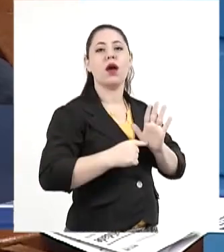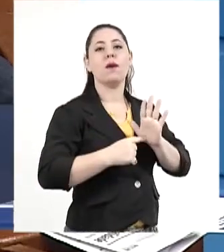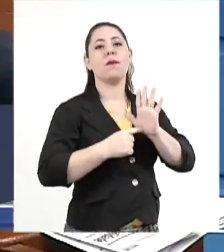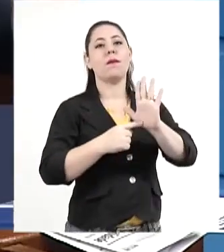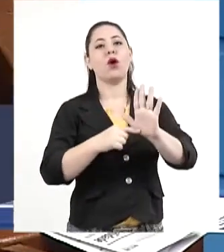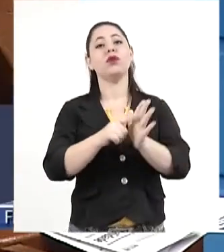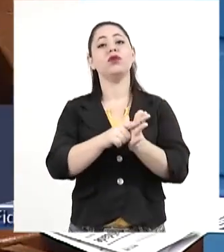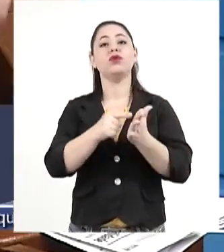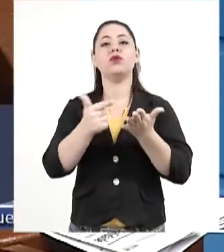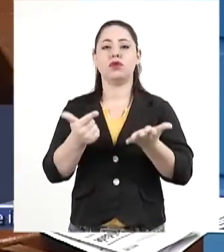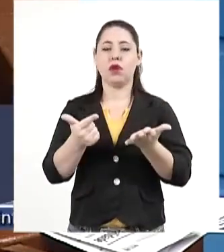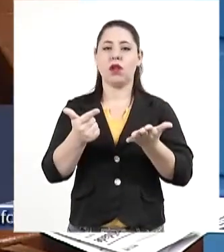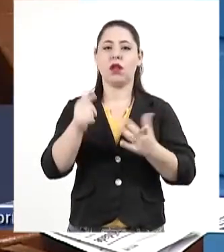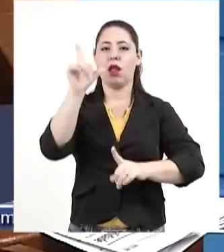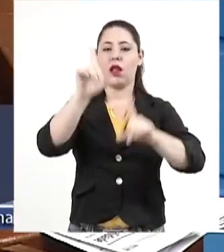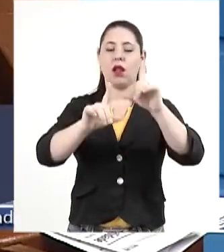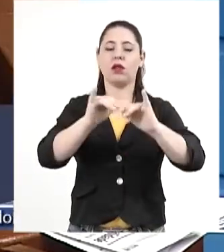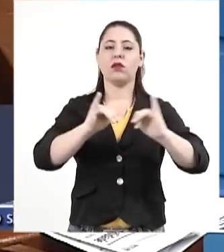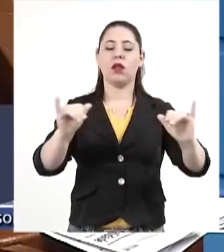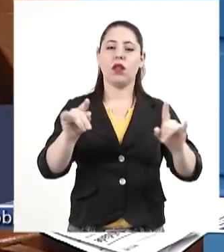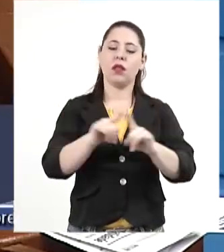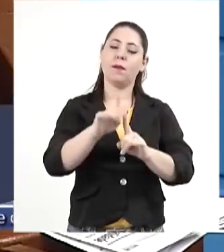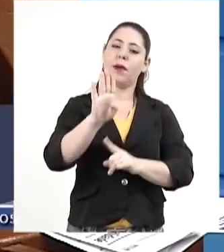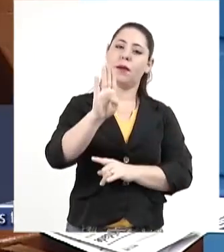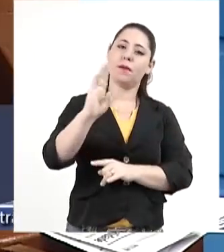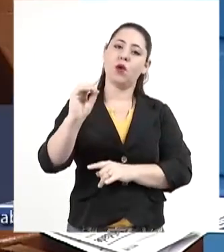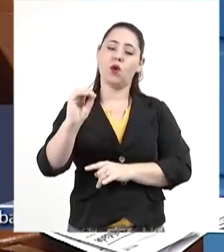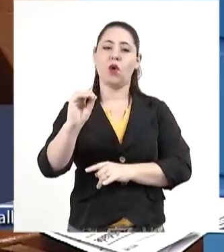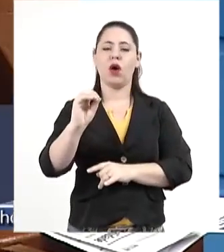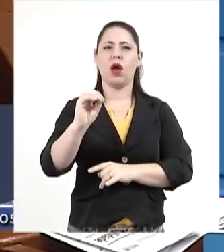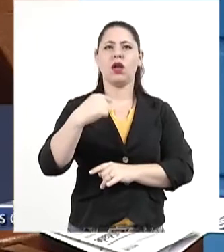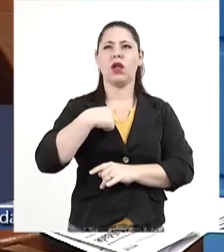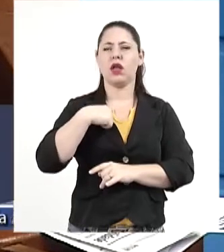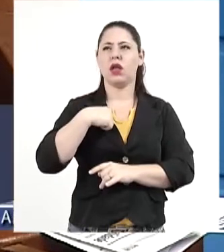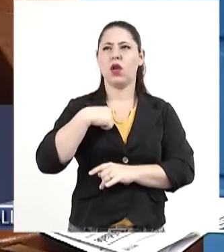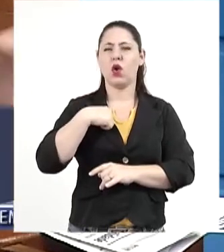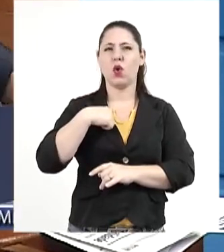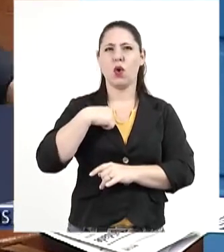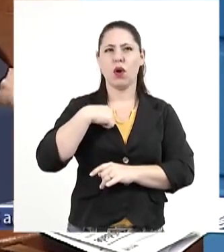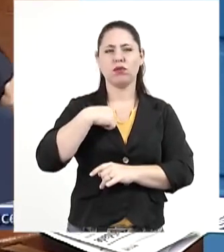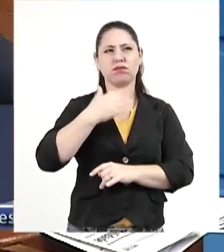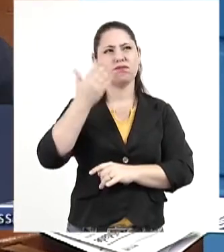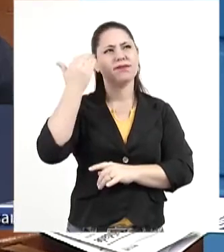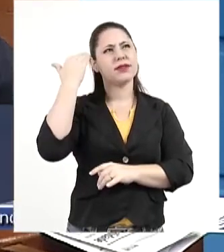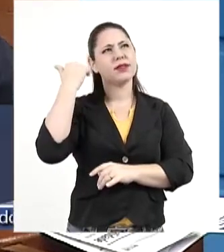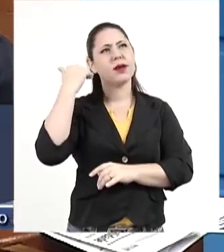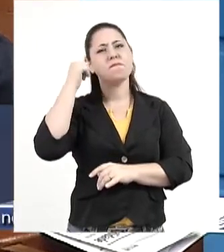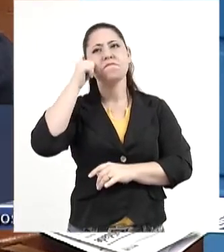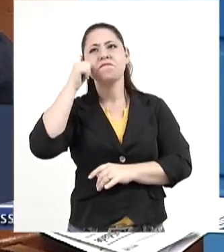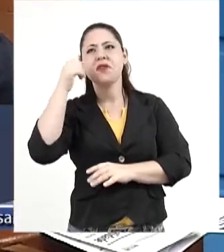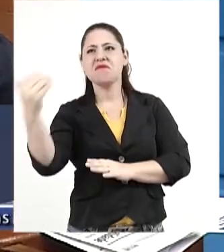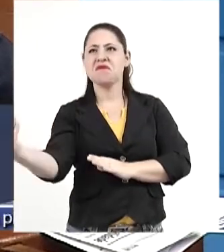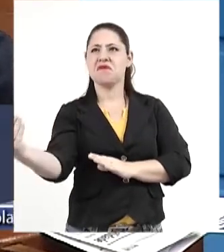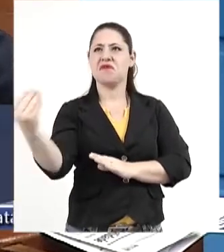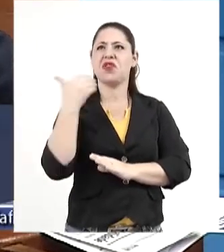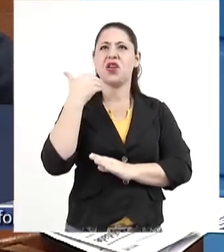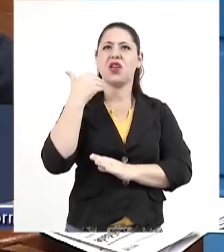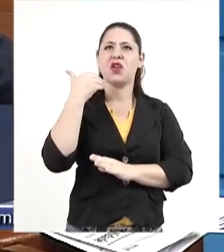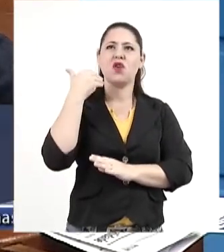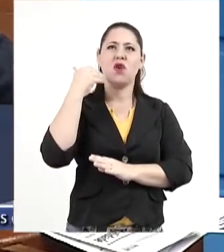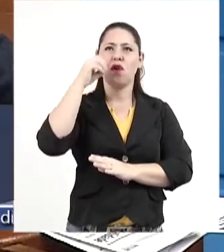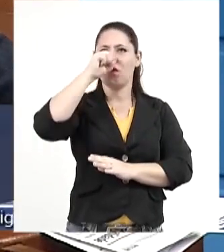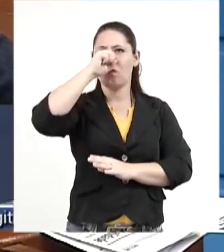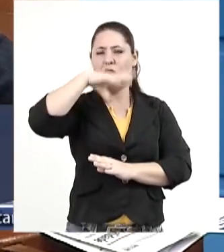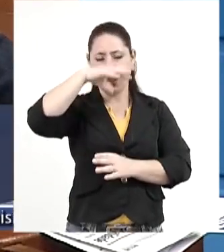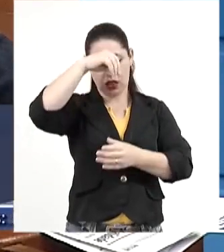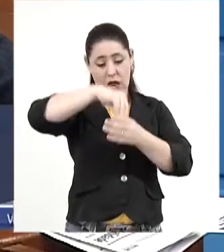jornais, né, e nos boletins de ocorrência. Eu uma vez recebi uma mulher que sofria violência